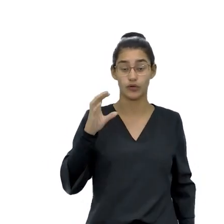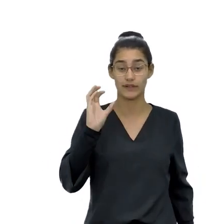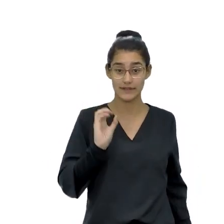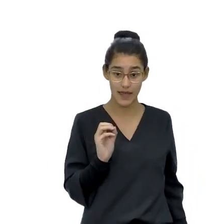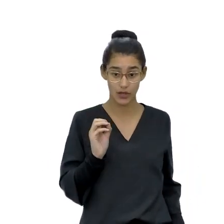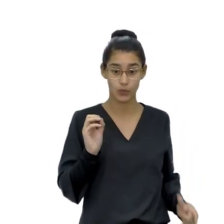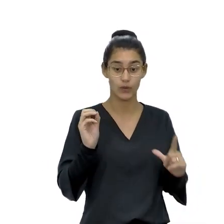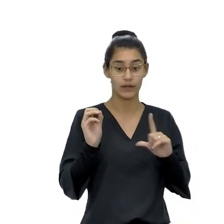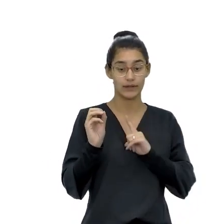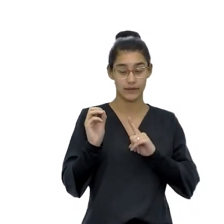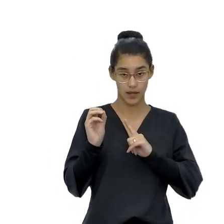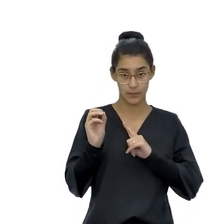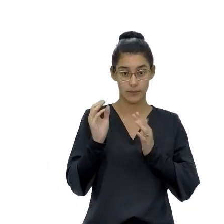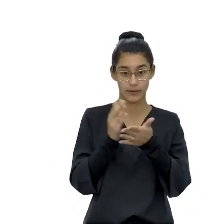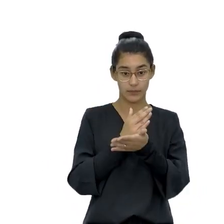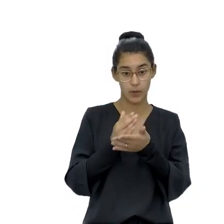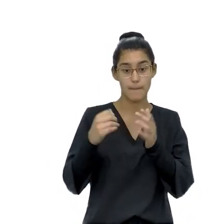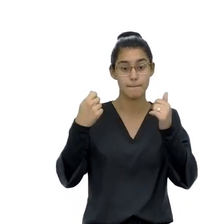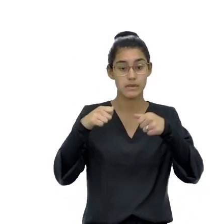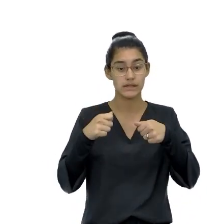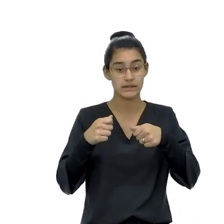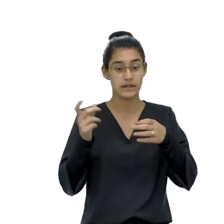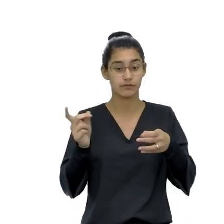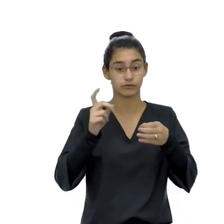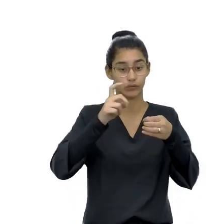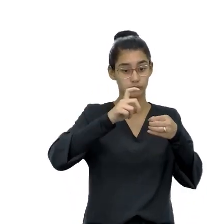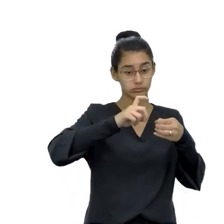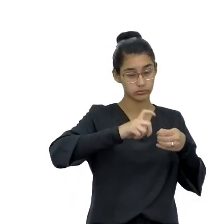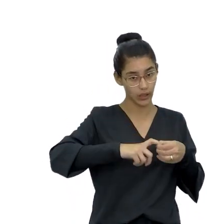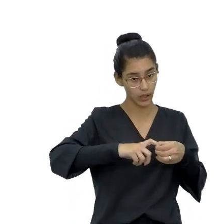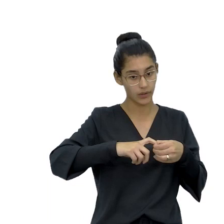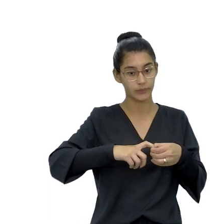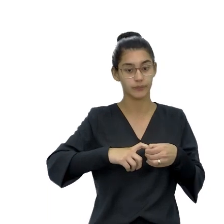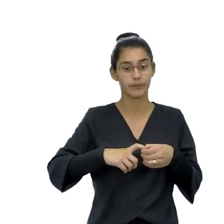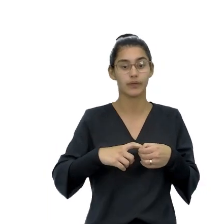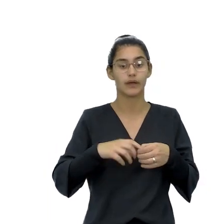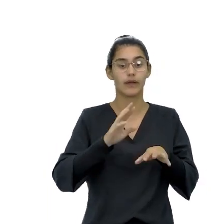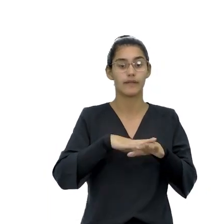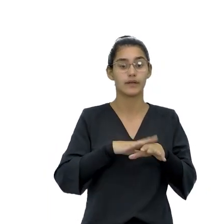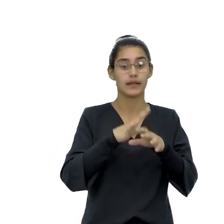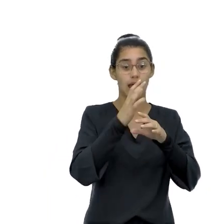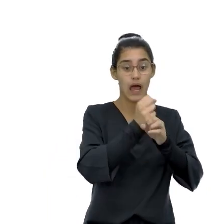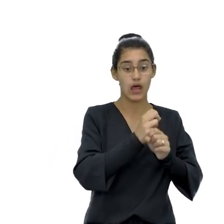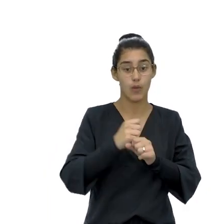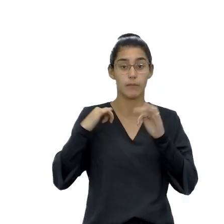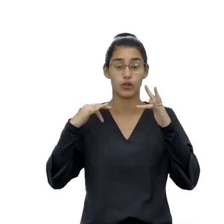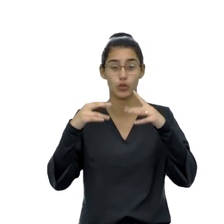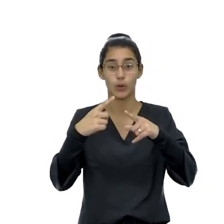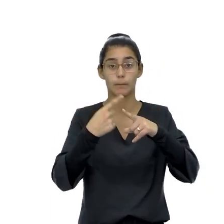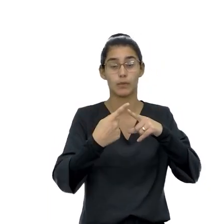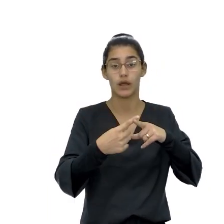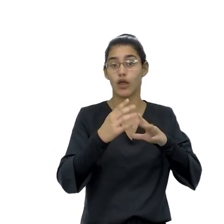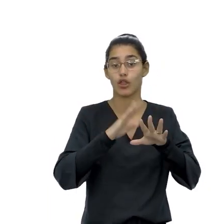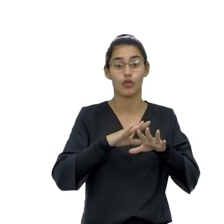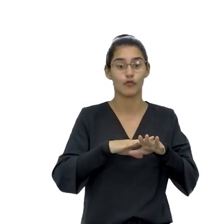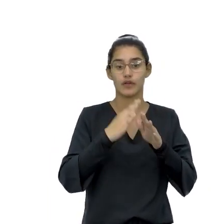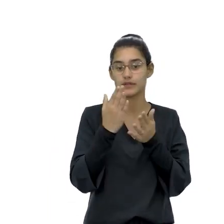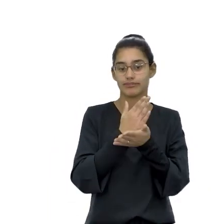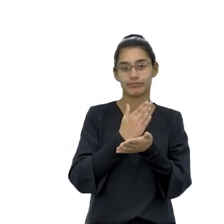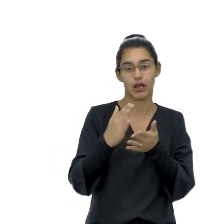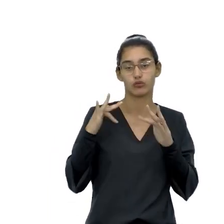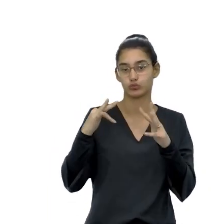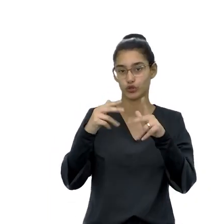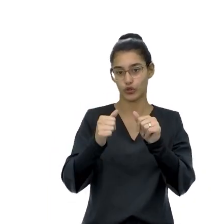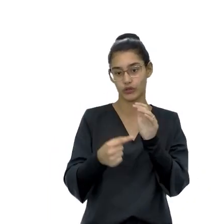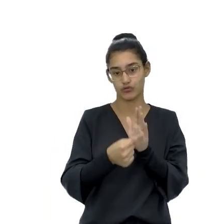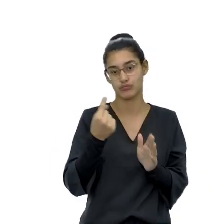que ele tem ali para distribuir, ele precisa retornar o quociente e fazer a somatória, porque ele não fez a distribuição